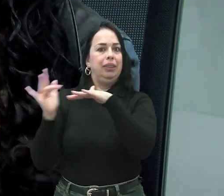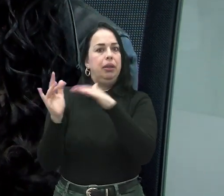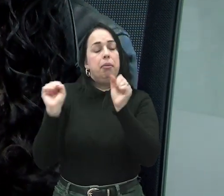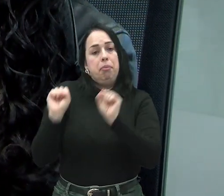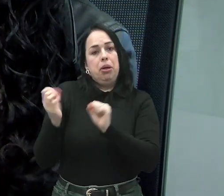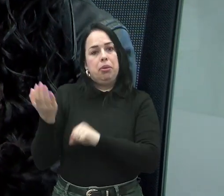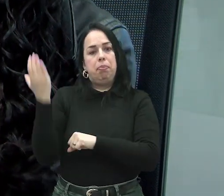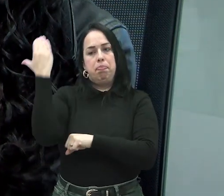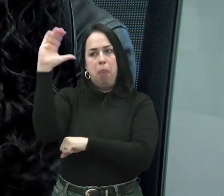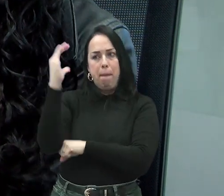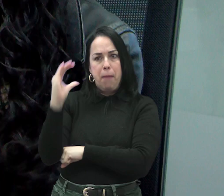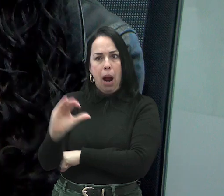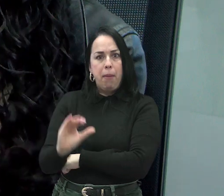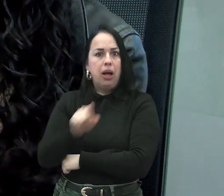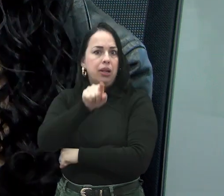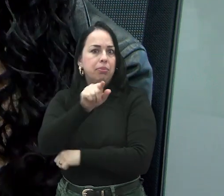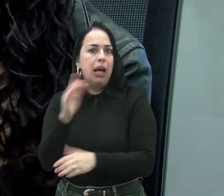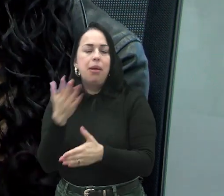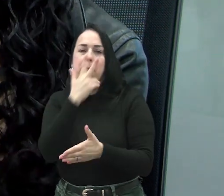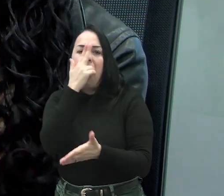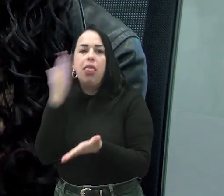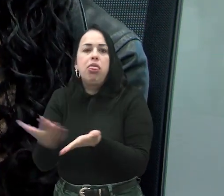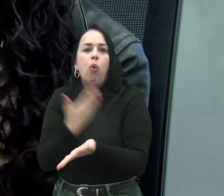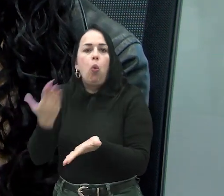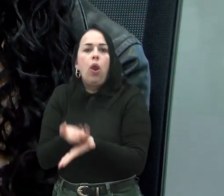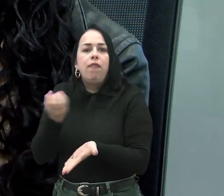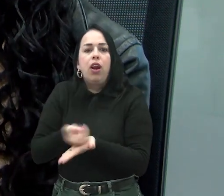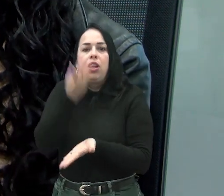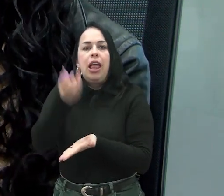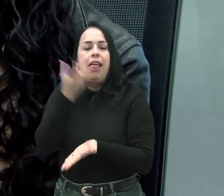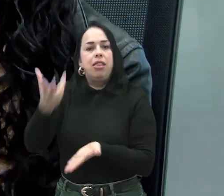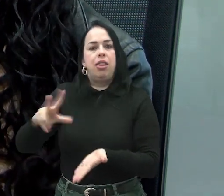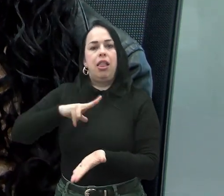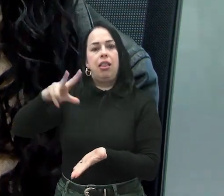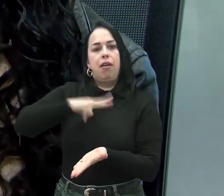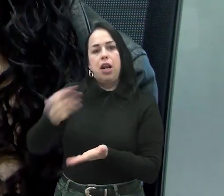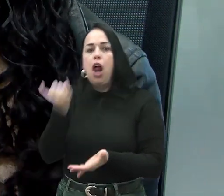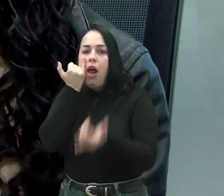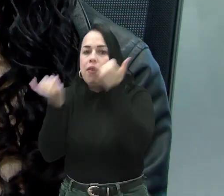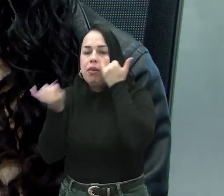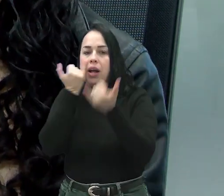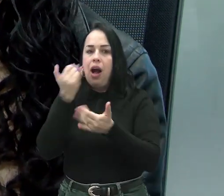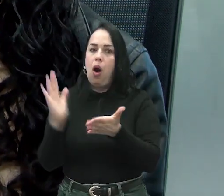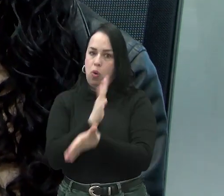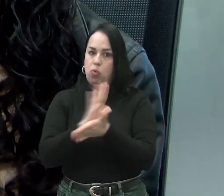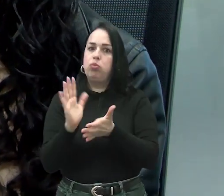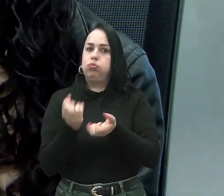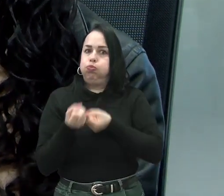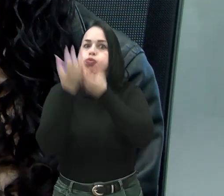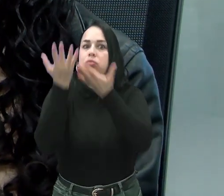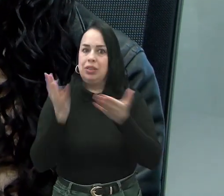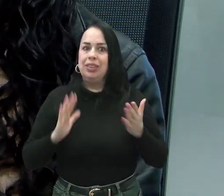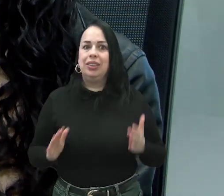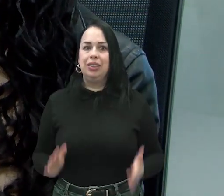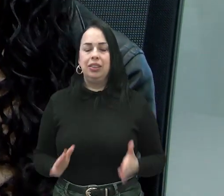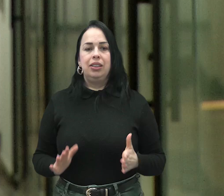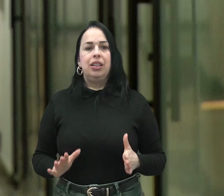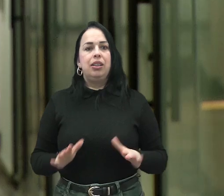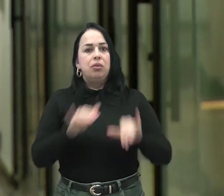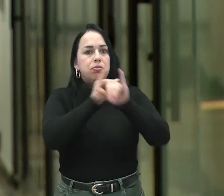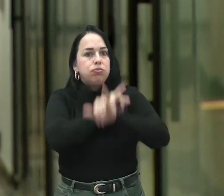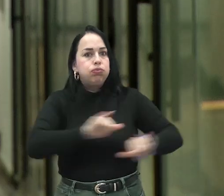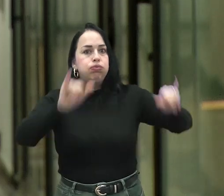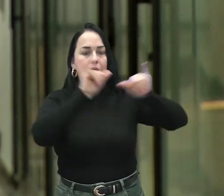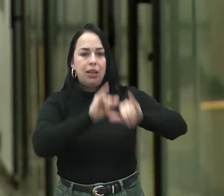né? A rede social é uma coisa que a gente pode postar. É tipo como se fosse um livro aberto, que tem gente que é mais exposto a falar mais.